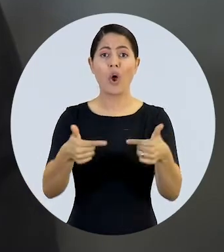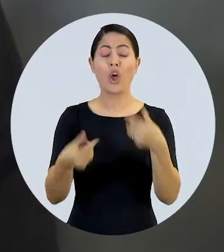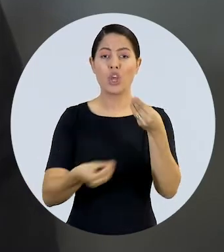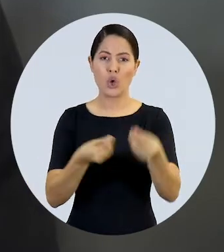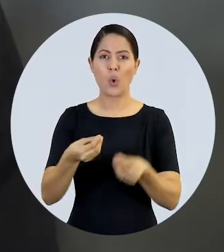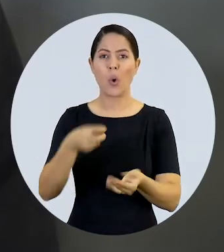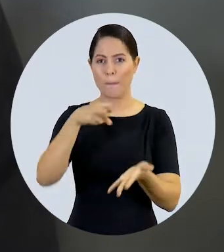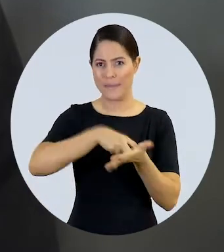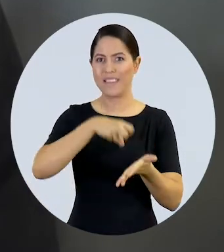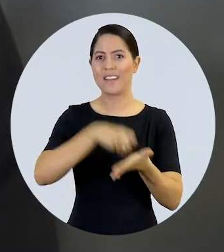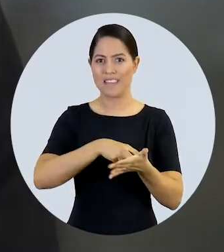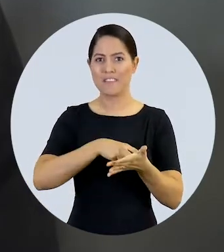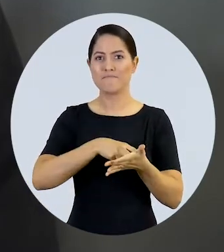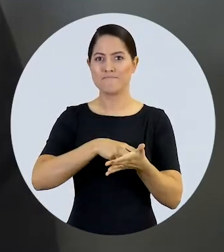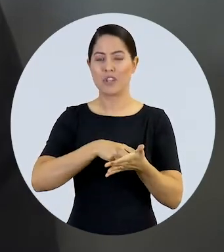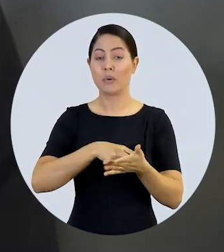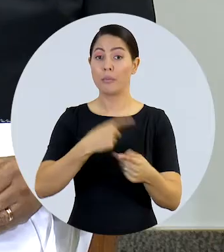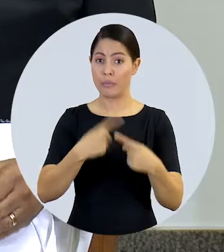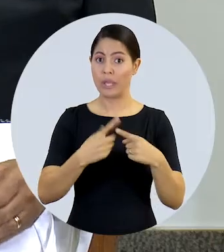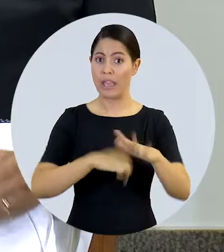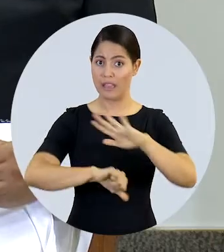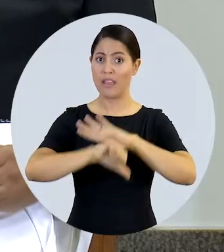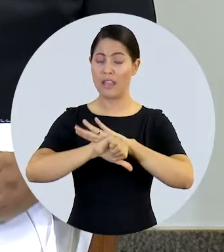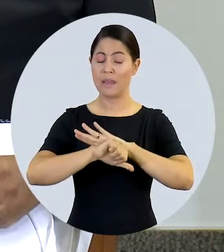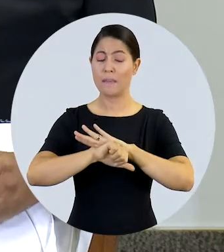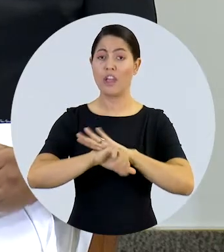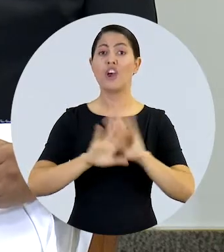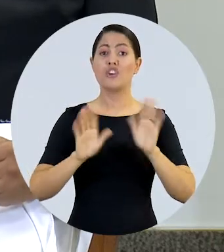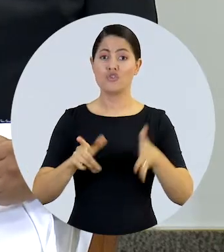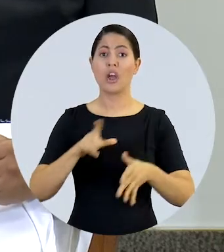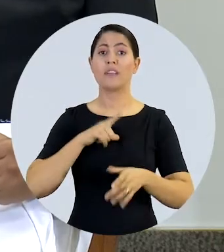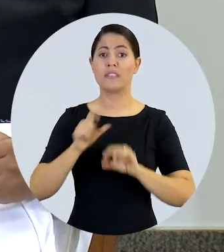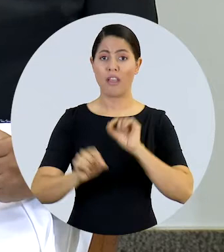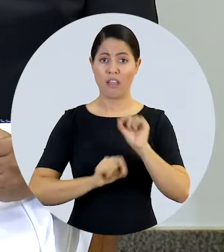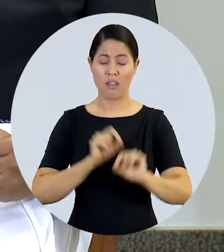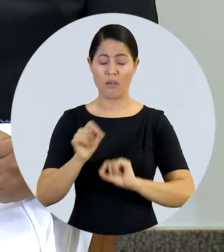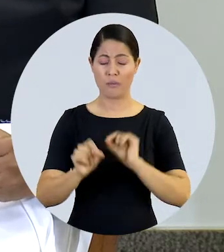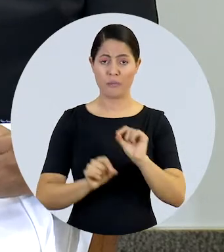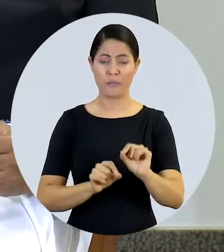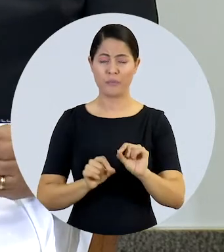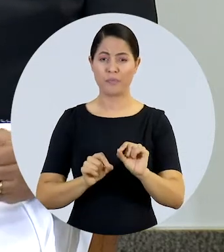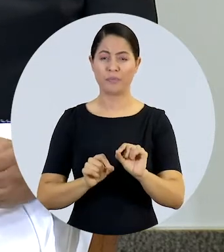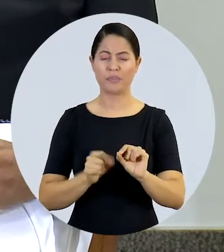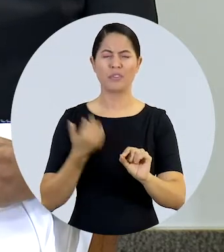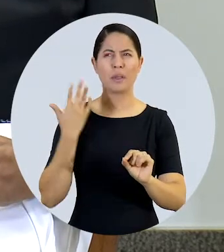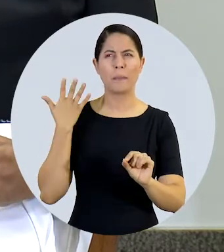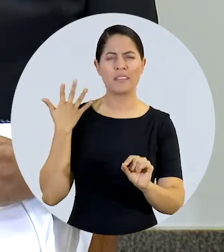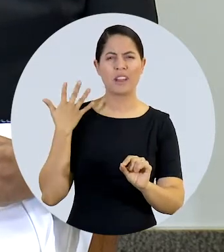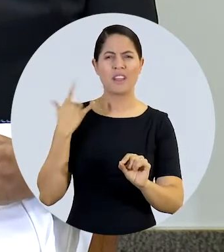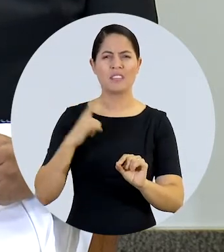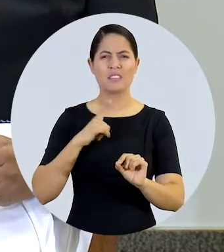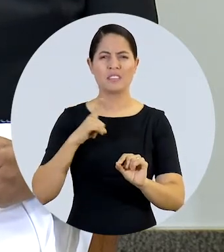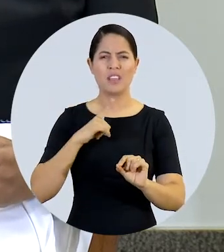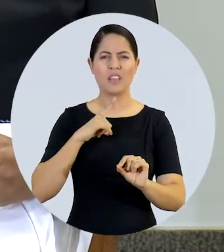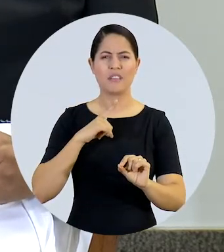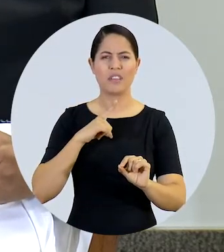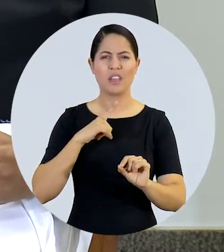acontece e quais são as penalidades. E agora, há pouco tempo, houve uma